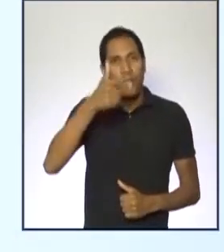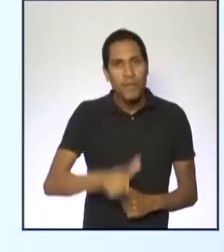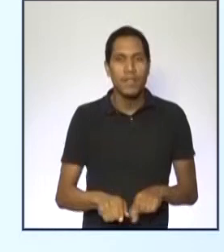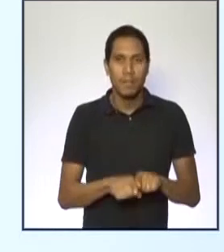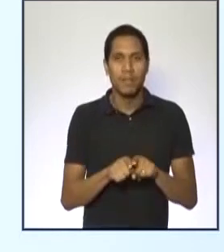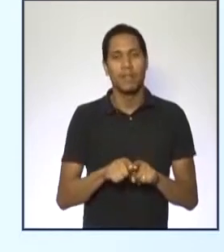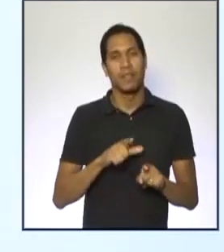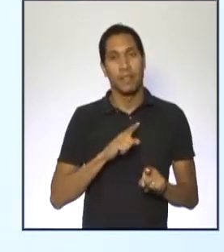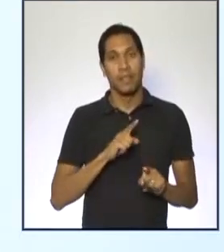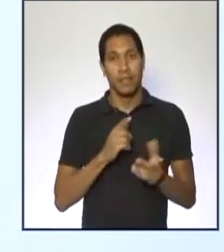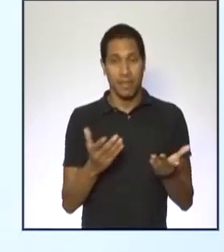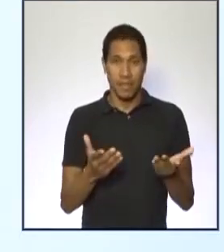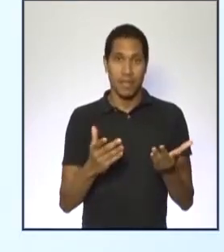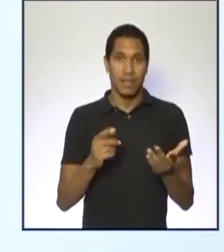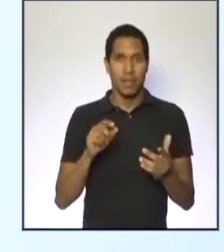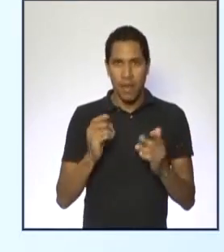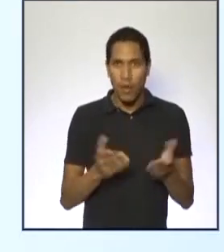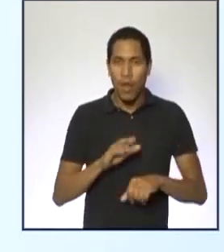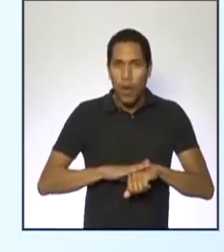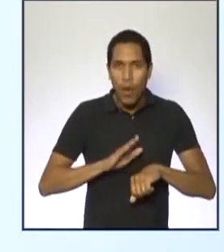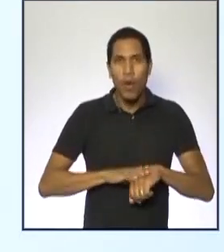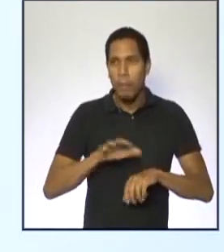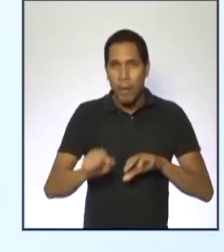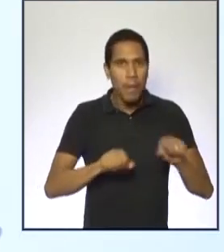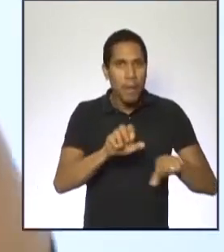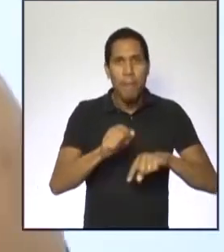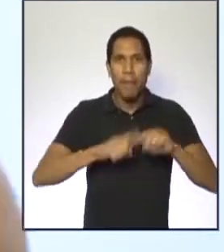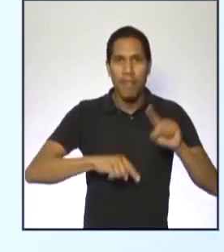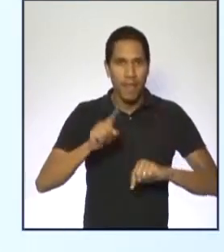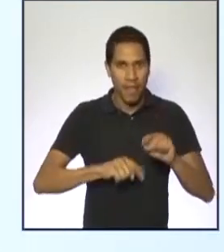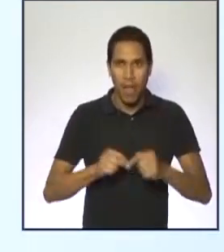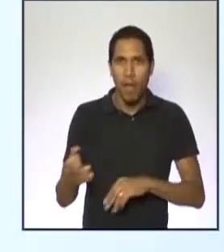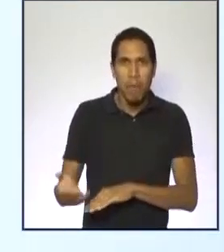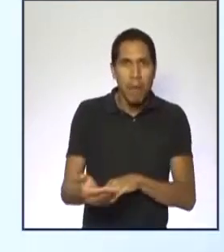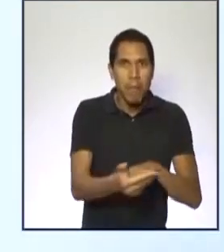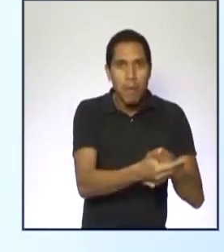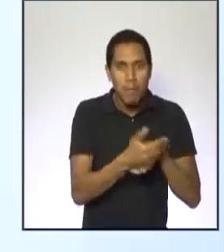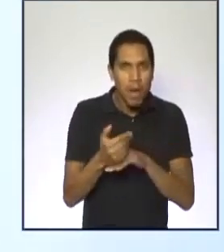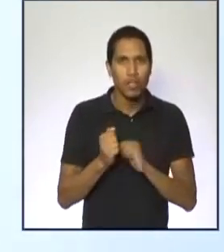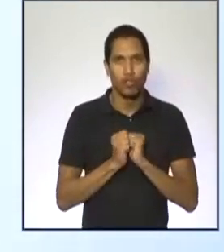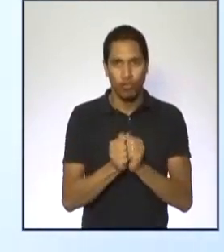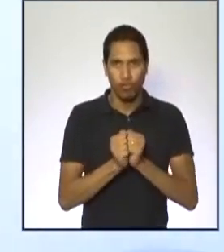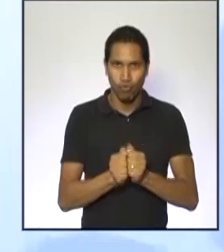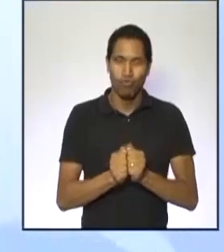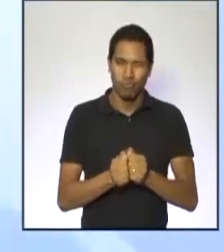mãos podem pegar, esse é o momento para que a gente possa fazer juntos.